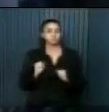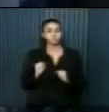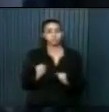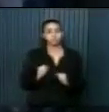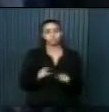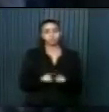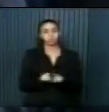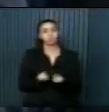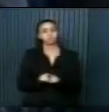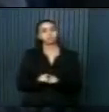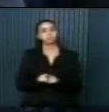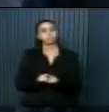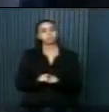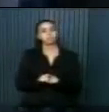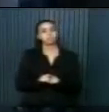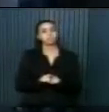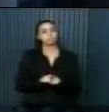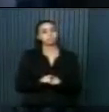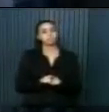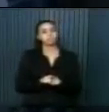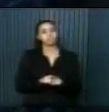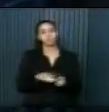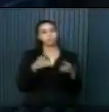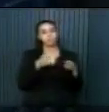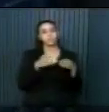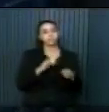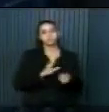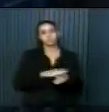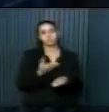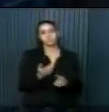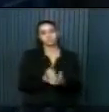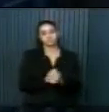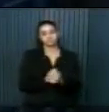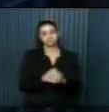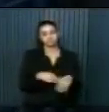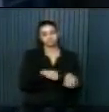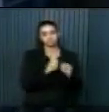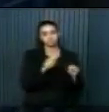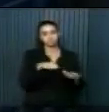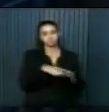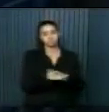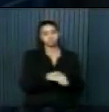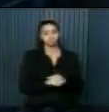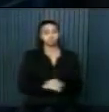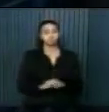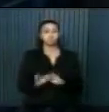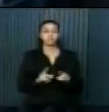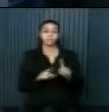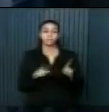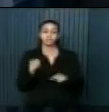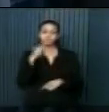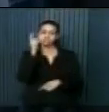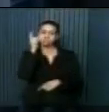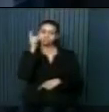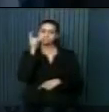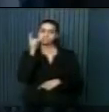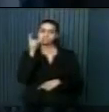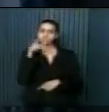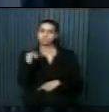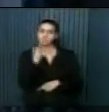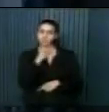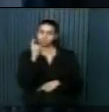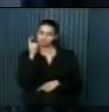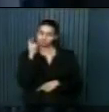despesa tornar-se inelegível com base na lei da inelegibilidade. Mas nos chama a atenção e nos levanta